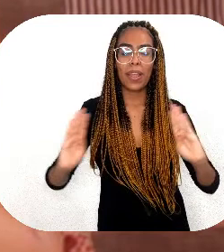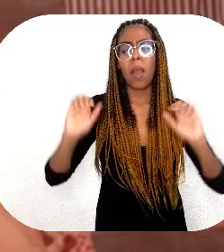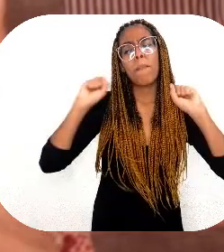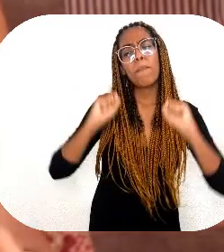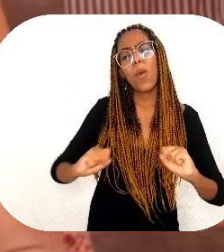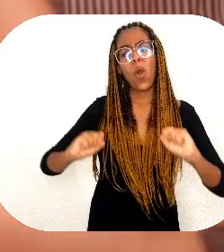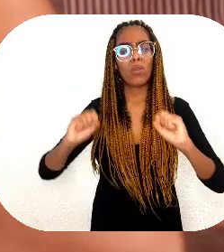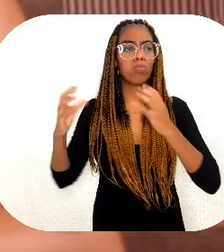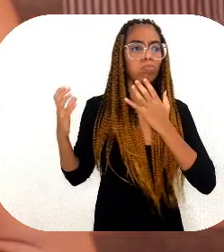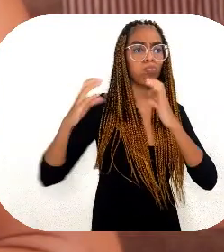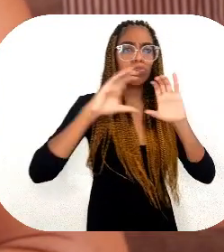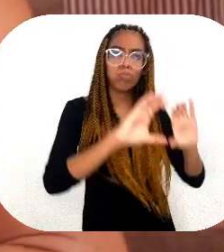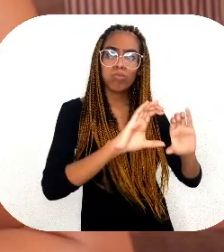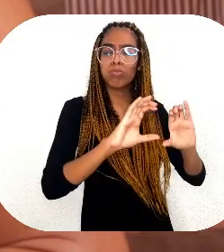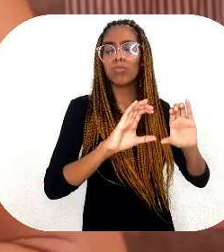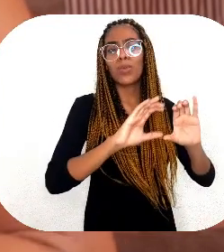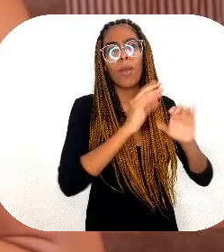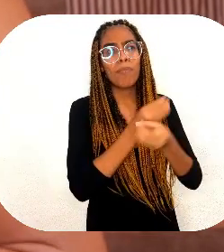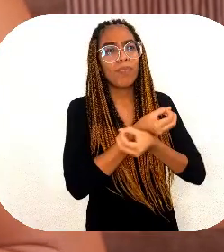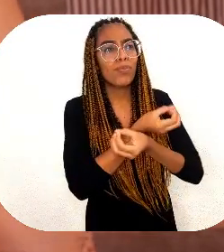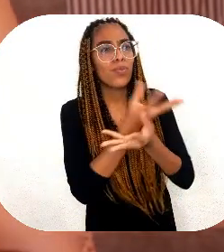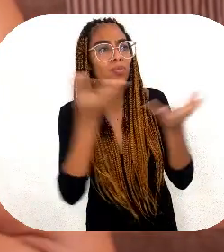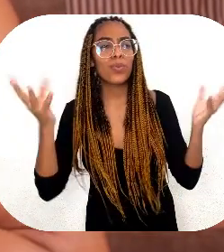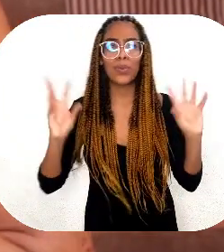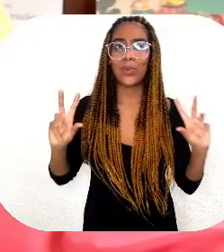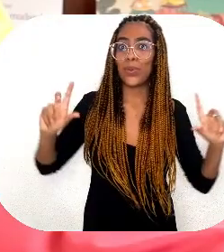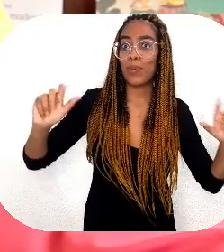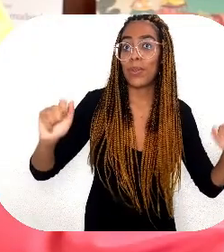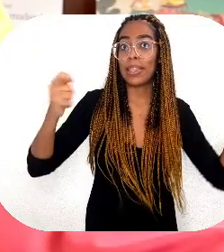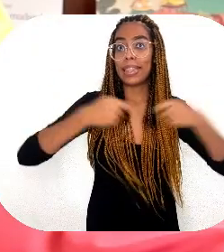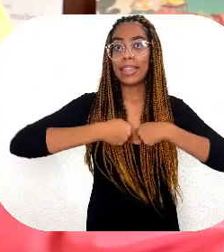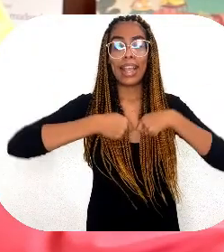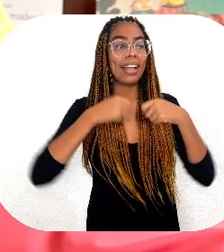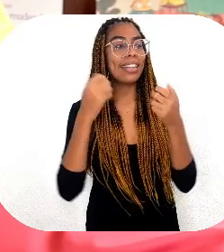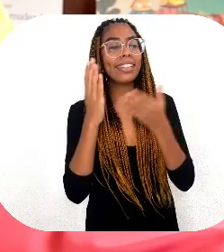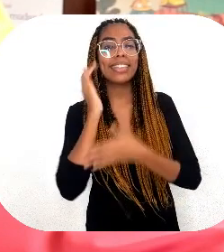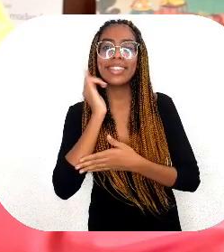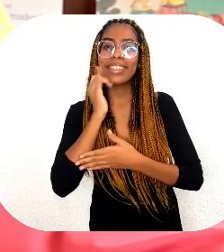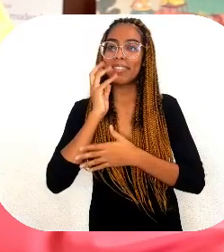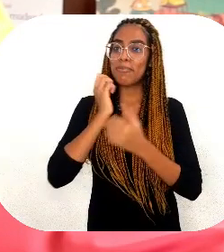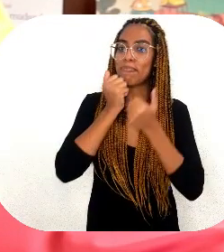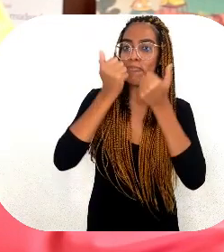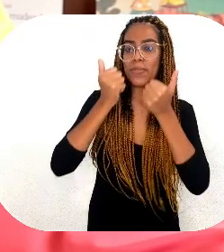gostado. Aproveitem, se inscrevam no canal da biblioteca, enviem o vídeo para todos os